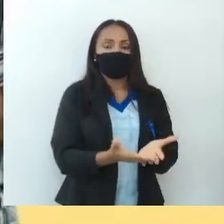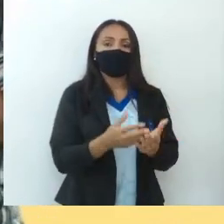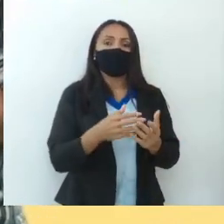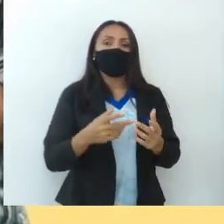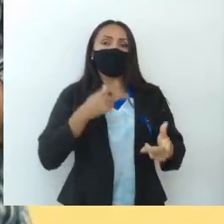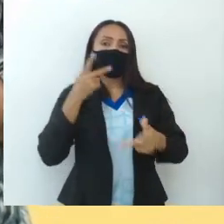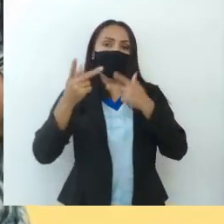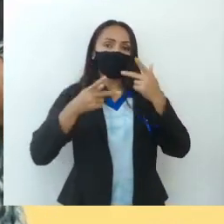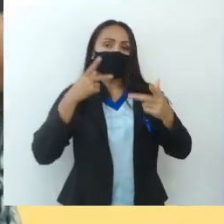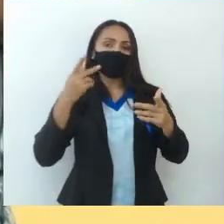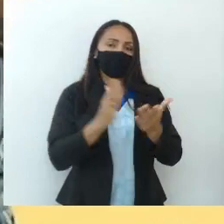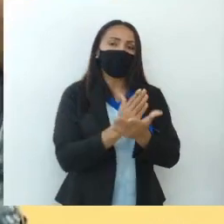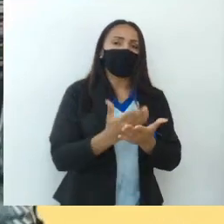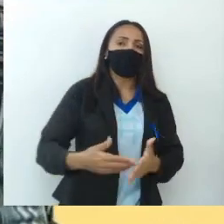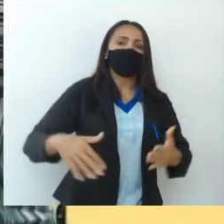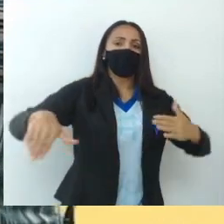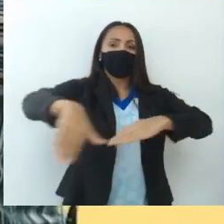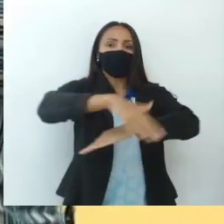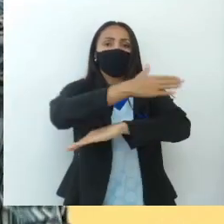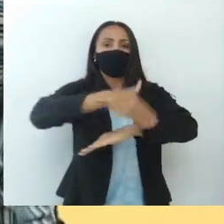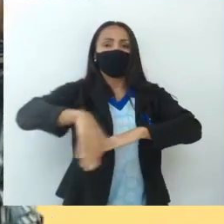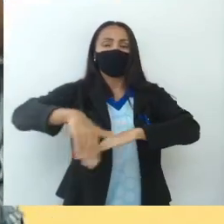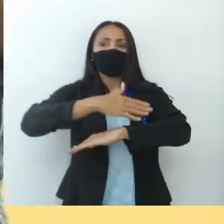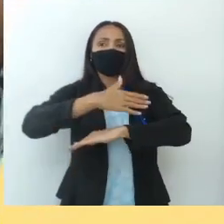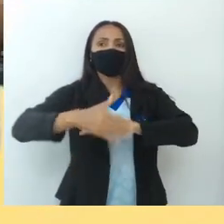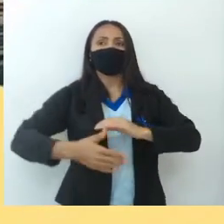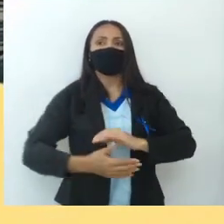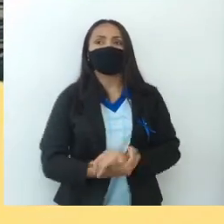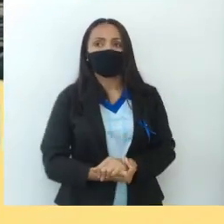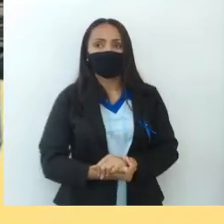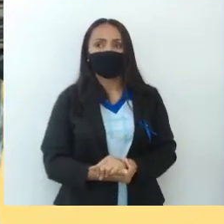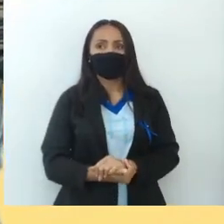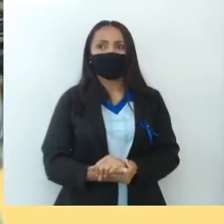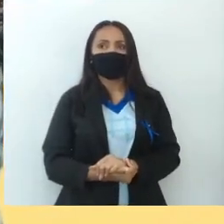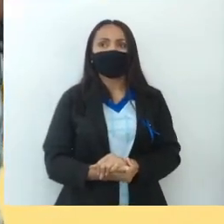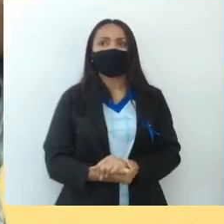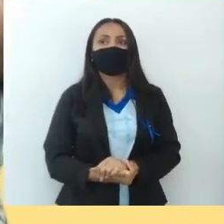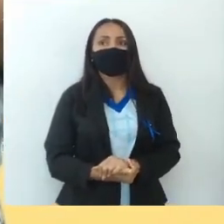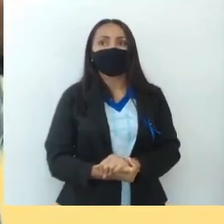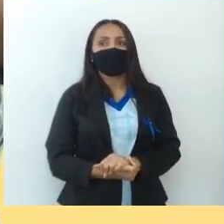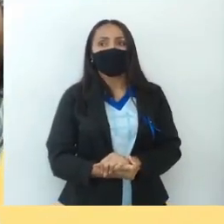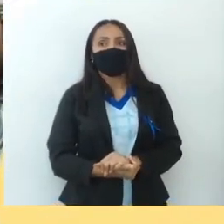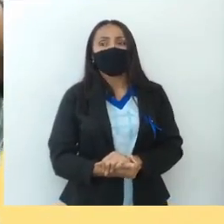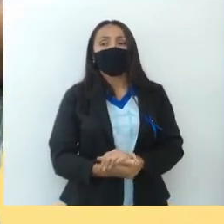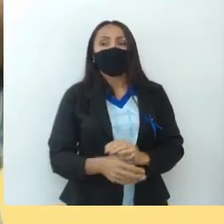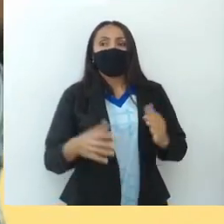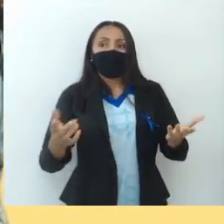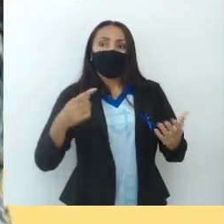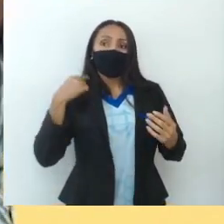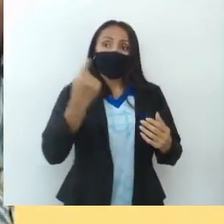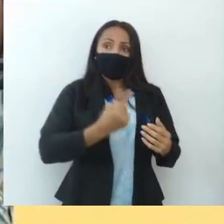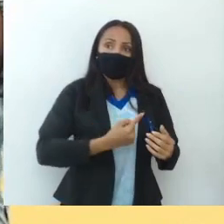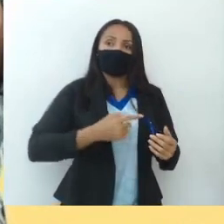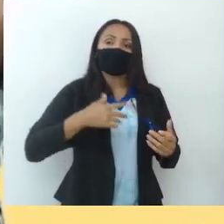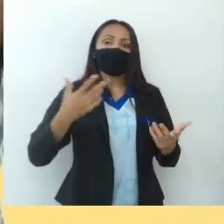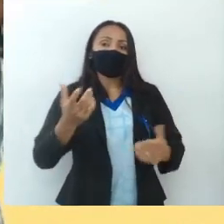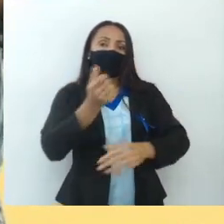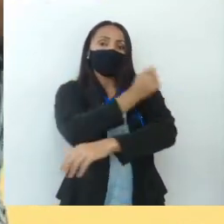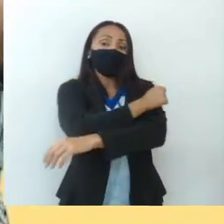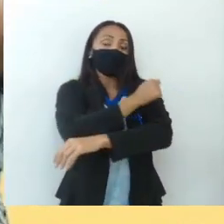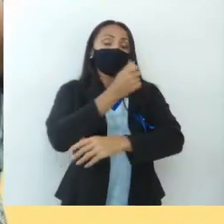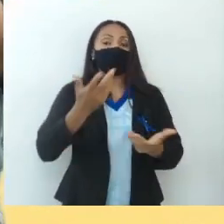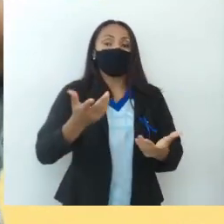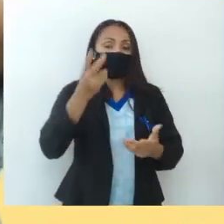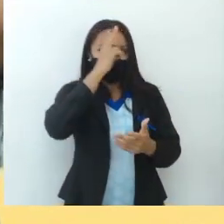a cidade mais mal assombrada do Brasil. Você falou em Mal Assombrado, eu me lembrei agora, Robson, eu acho interessante que o nosso estudante